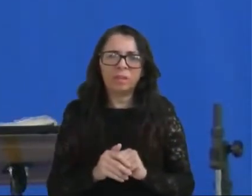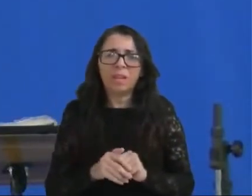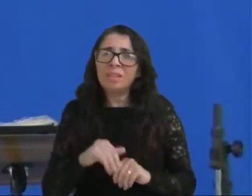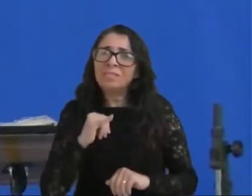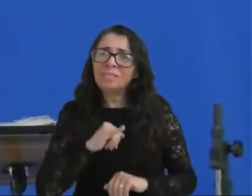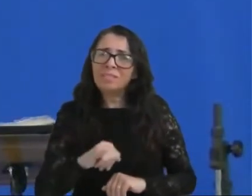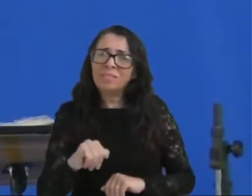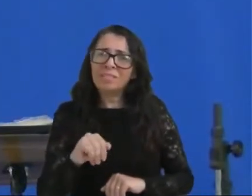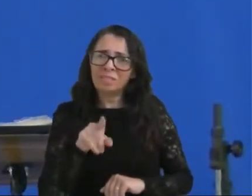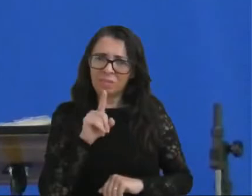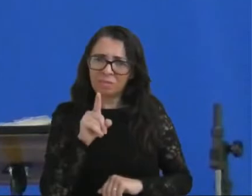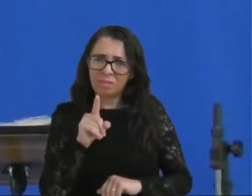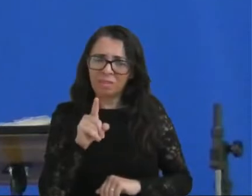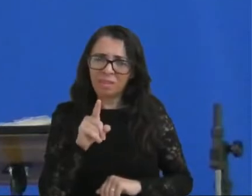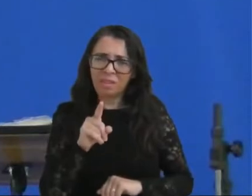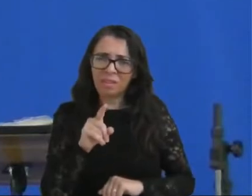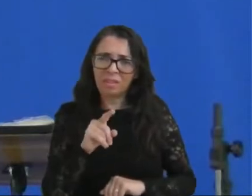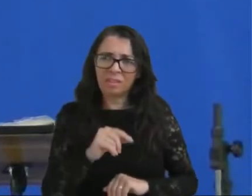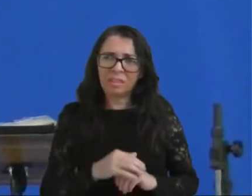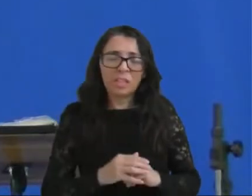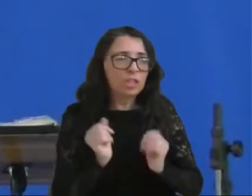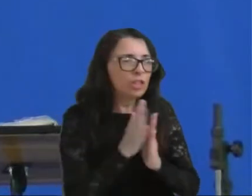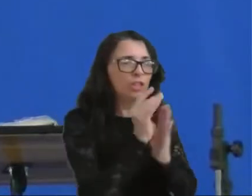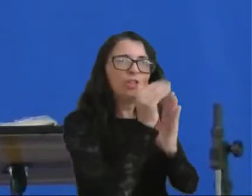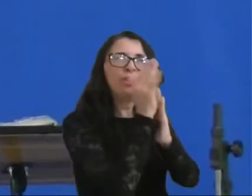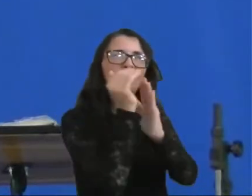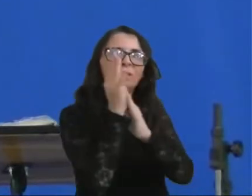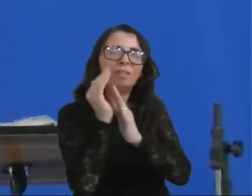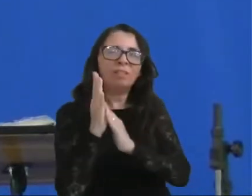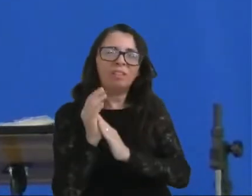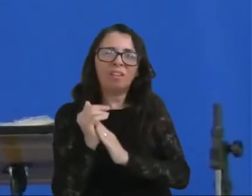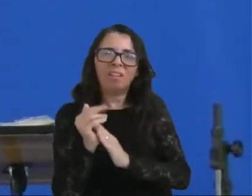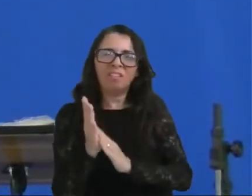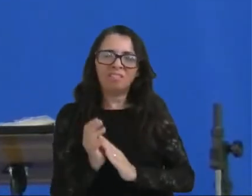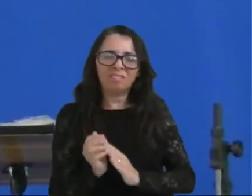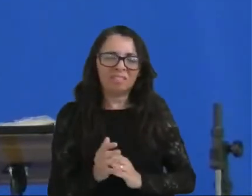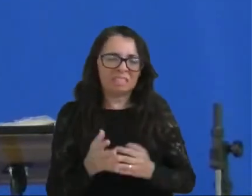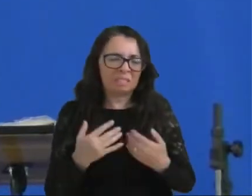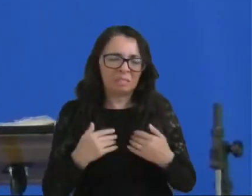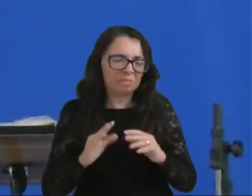mim. Vamos fazer um trabalho na Oxford? Não, isso não é para mim.